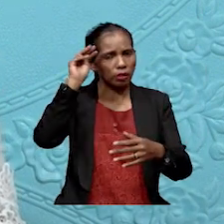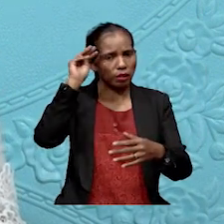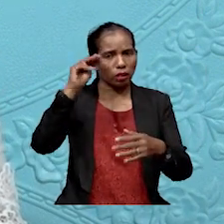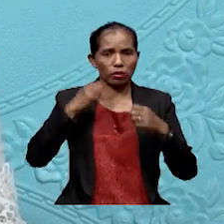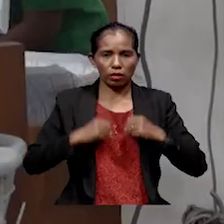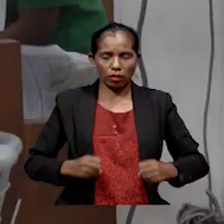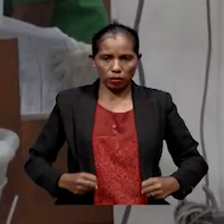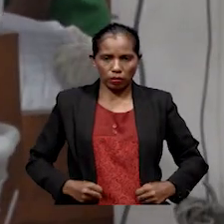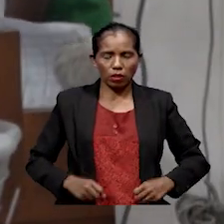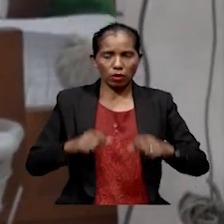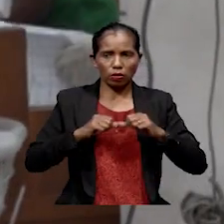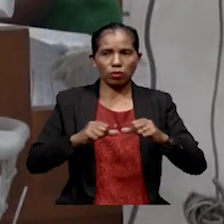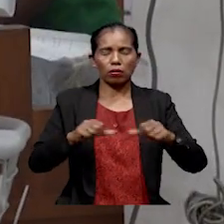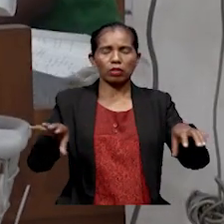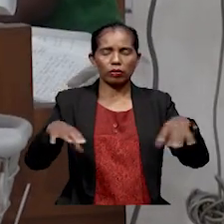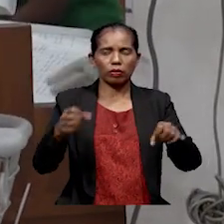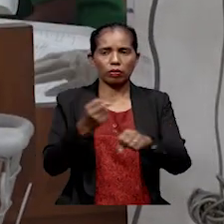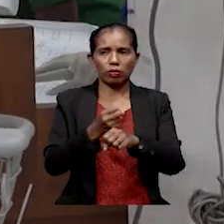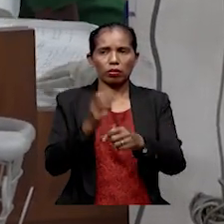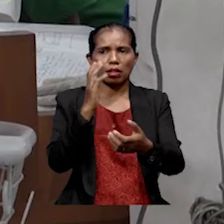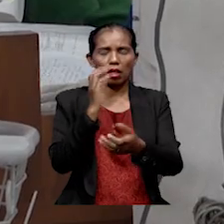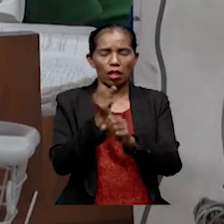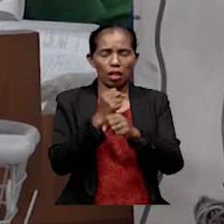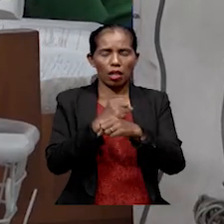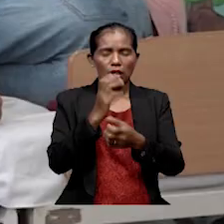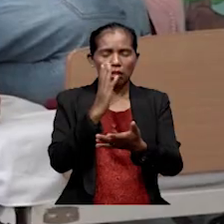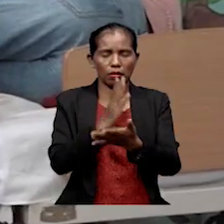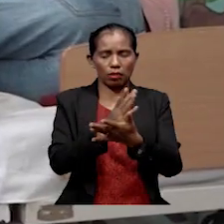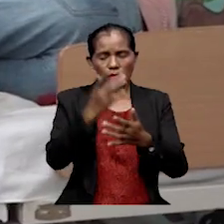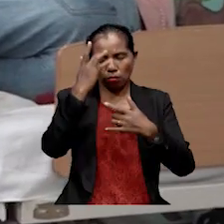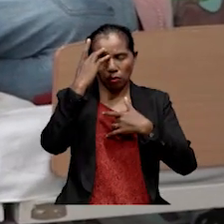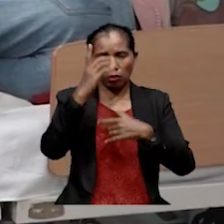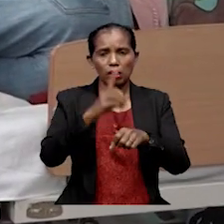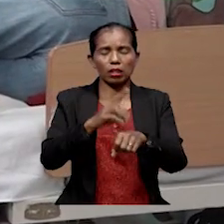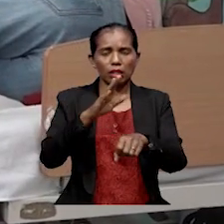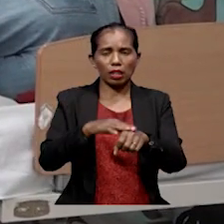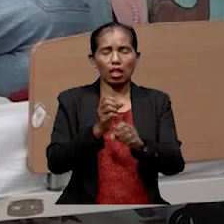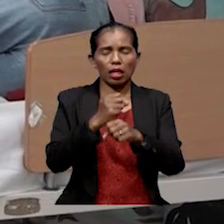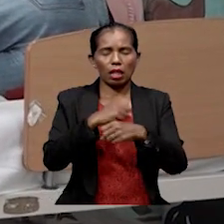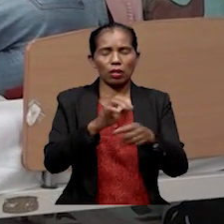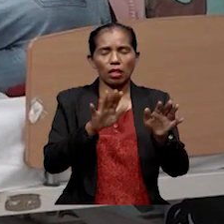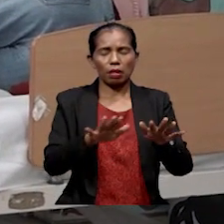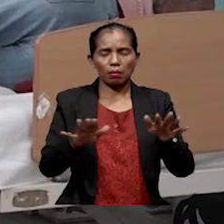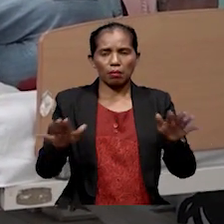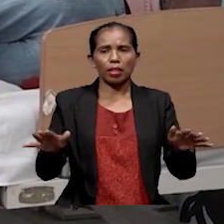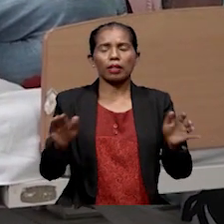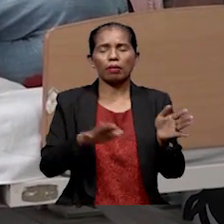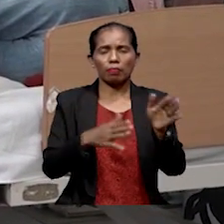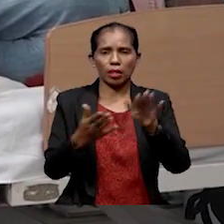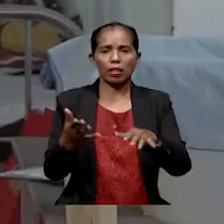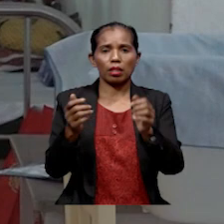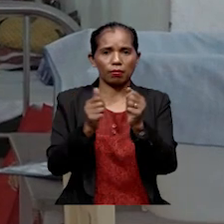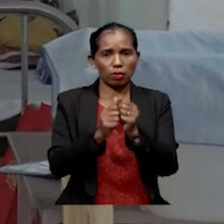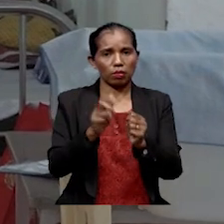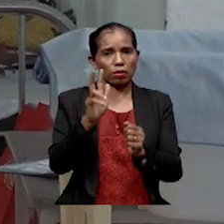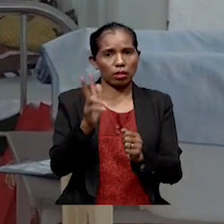Saúde, atu continue esforço de halo prevenção ba caso dengue ne behamate ona labarik quase tolo nulo.